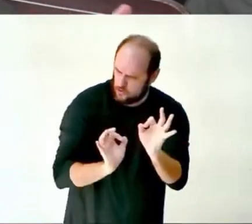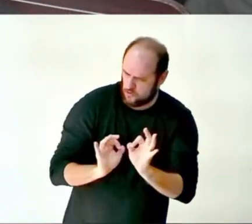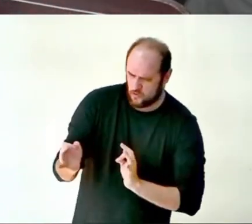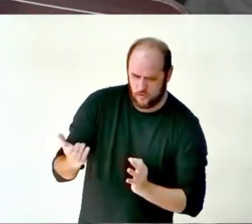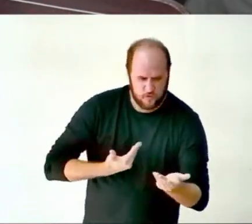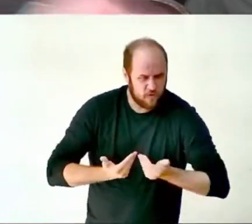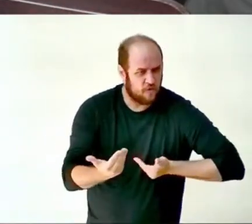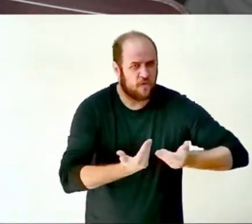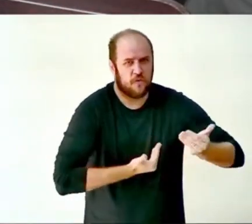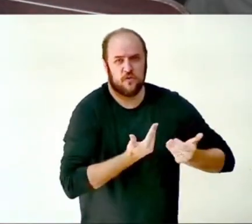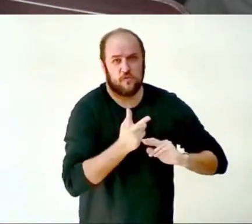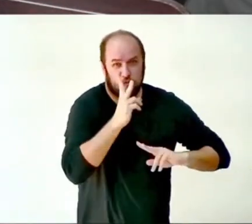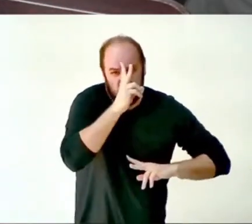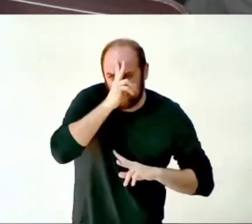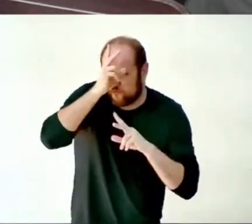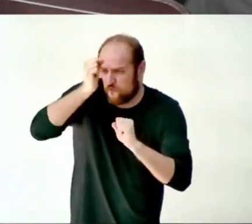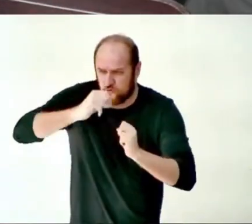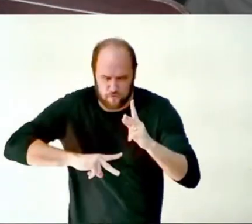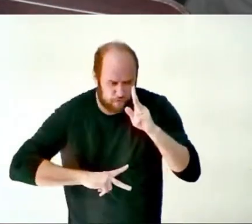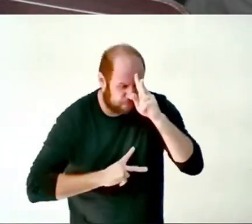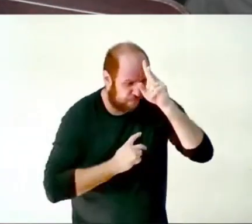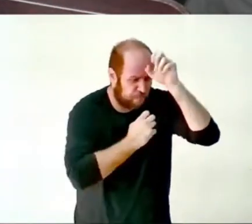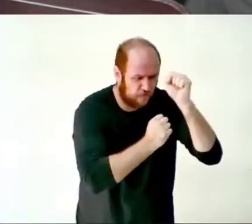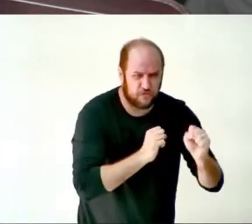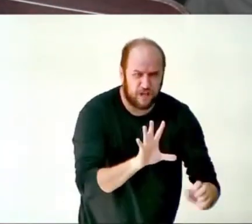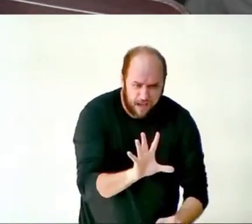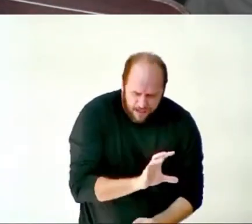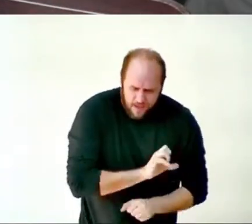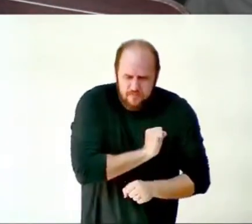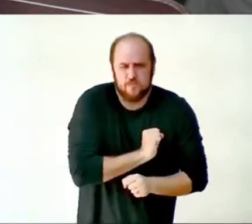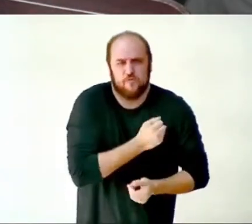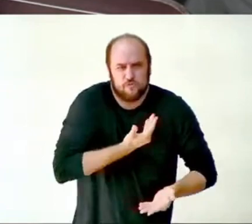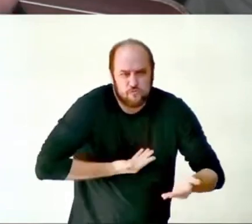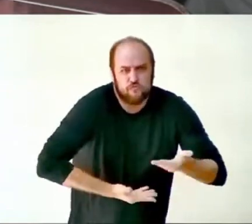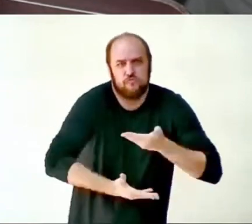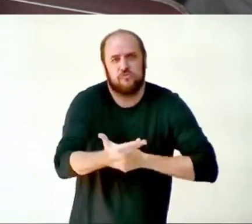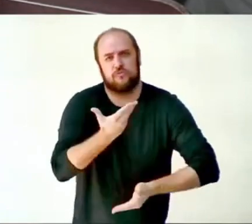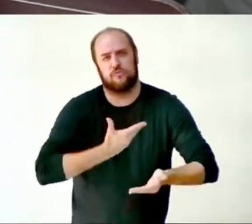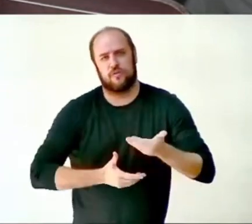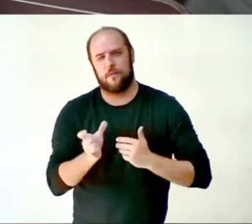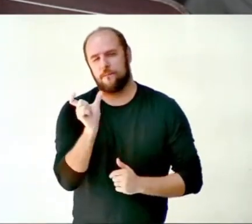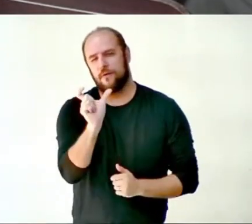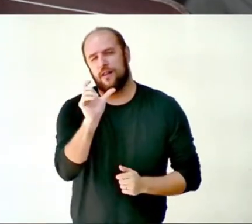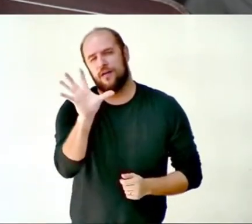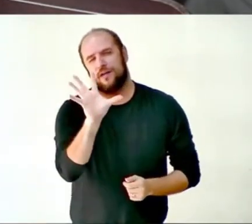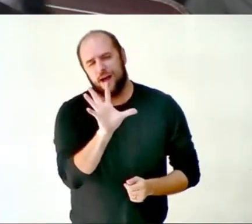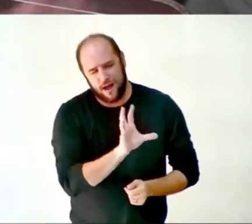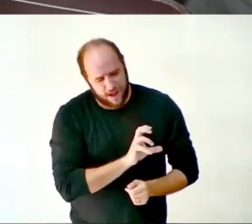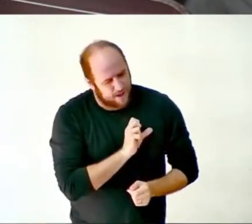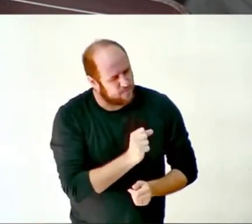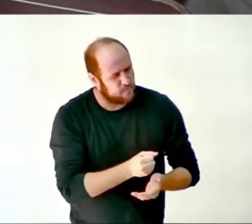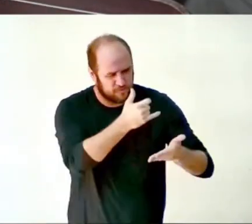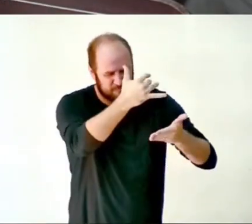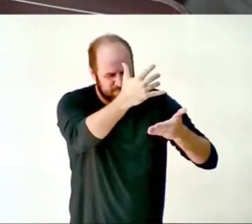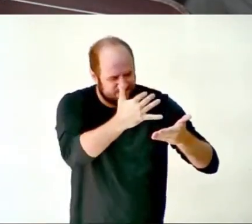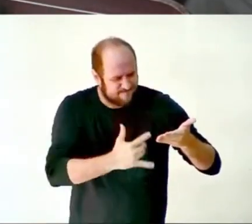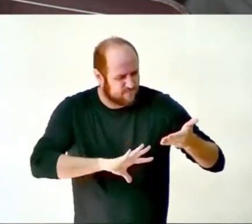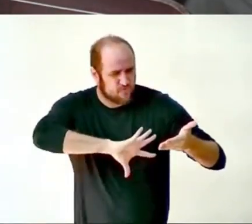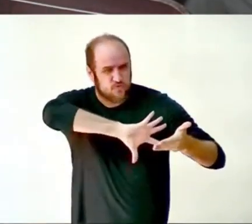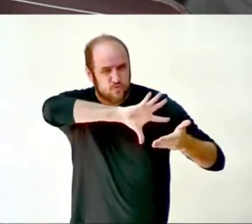é, fortaleçam-se uns aos outros em amor. A palavra amor aqui domina toda a passagem.